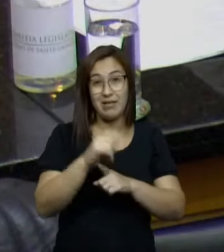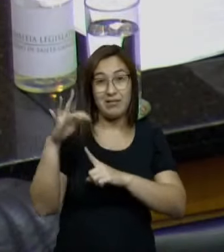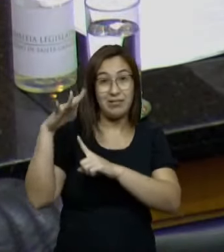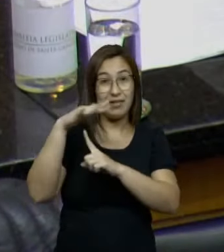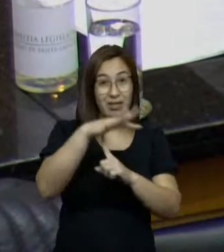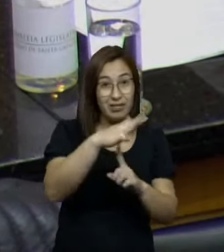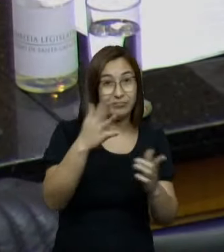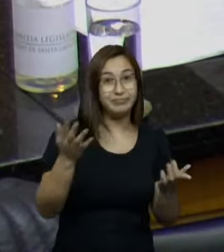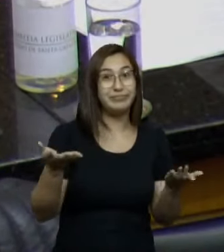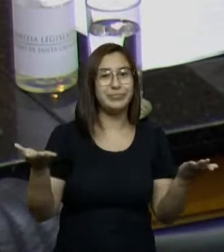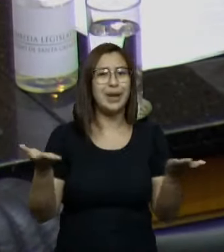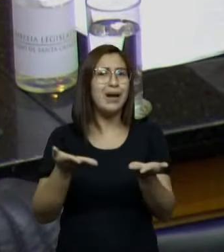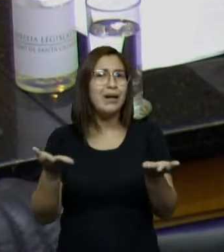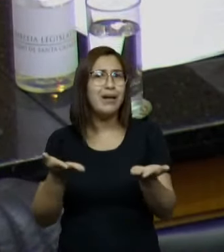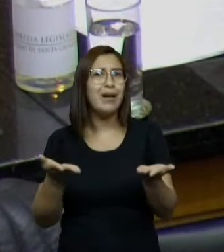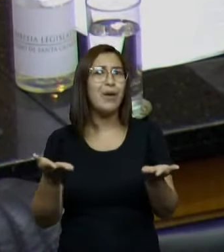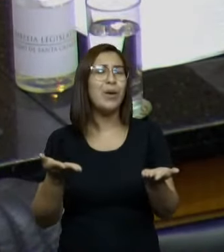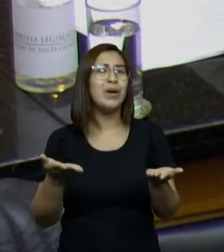aí agora essa ideia, essa